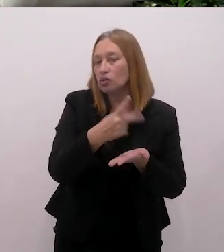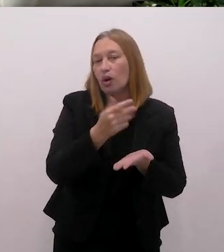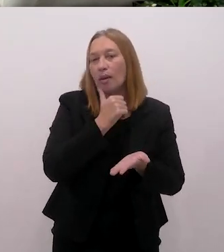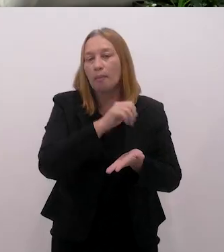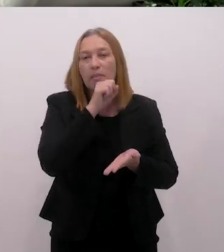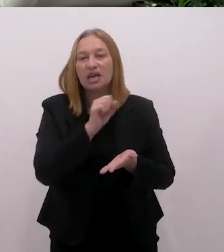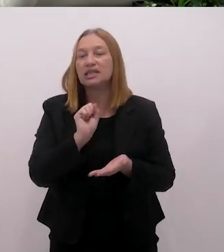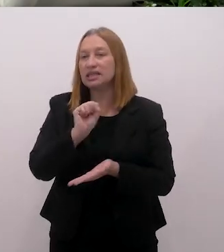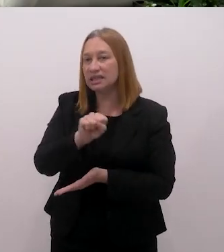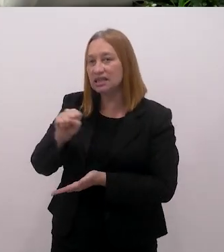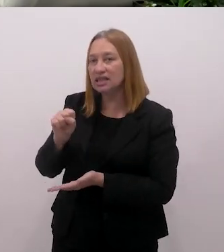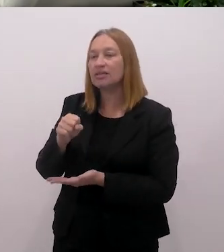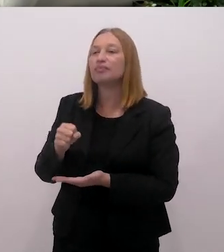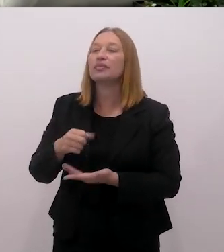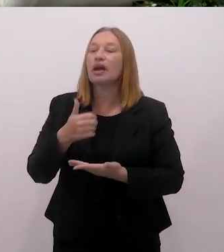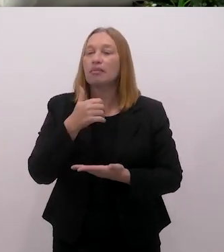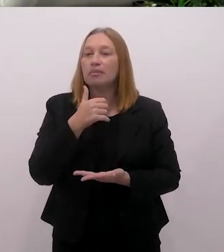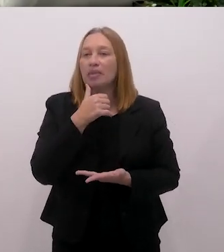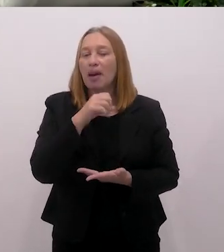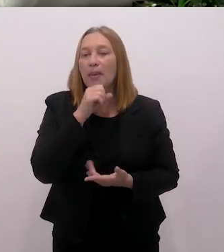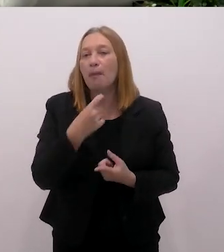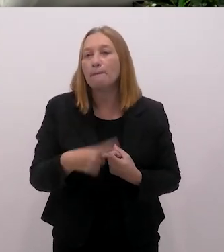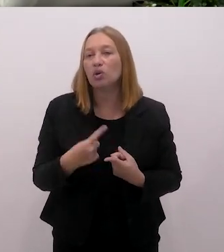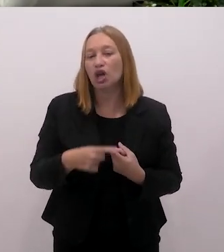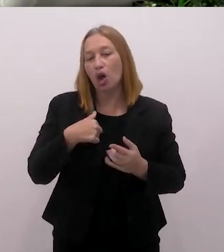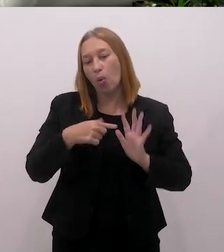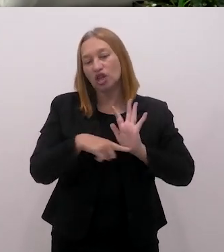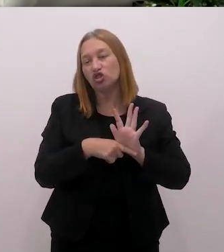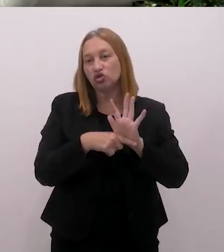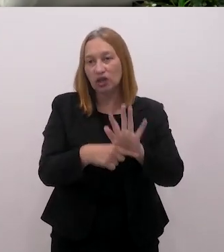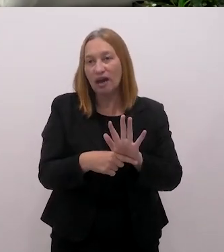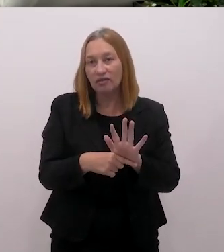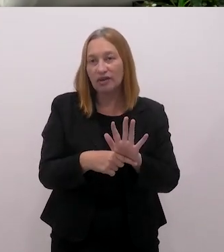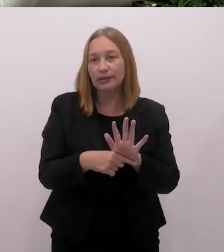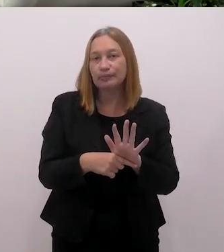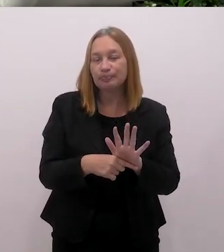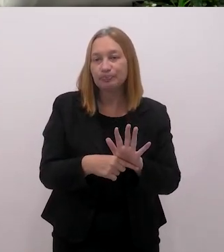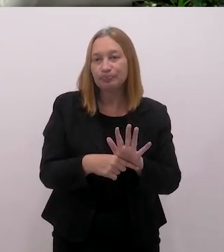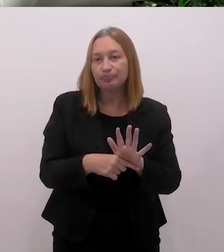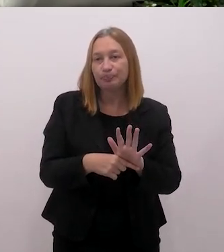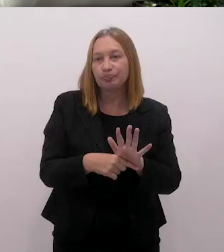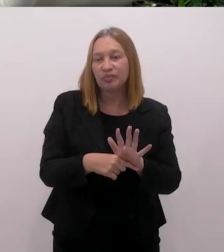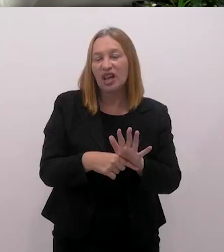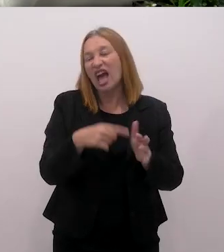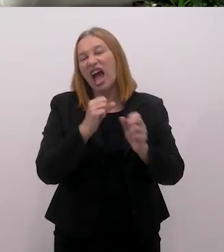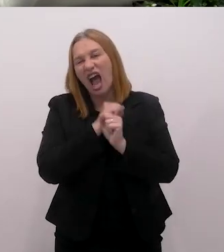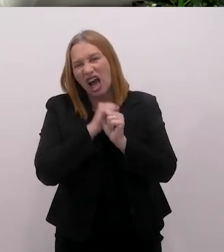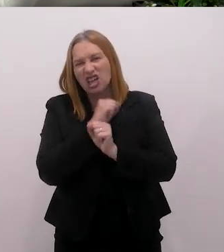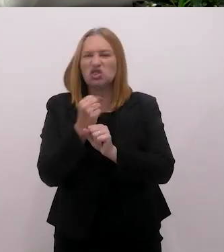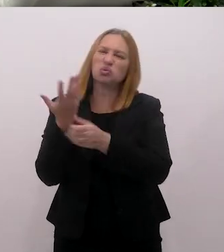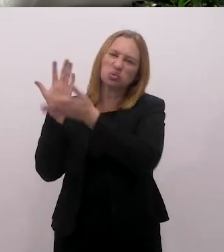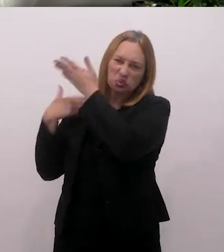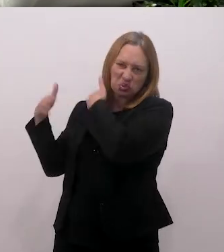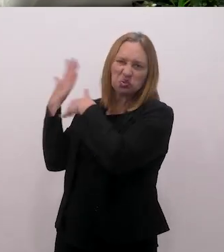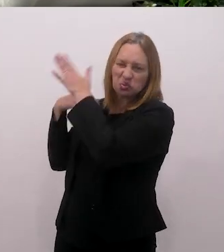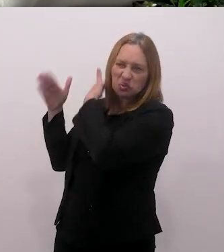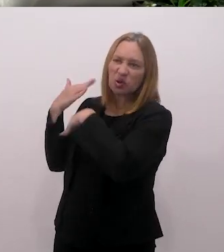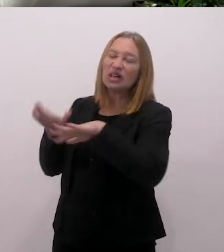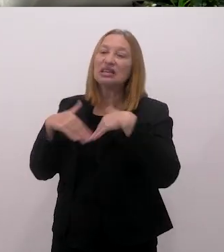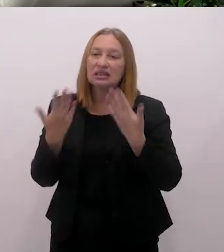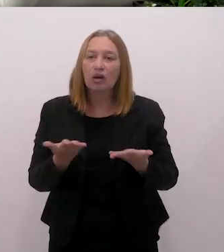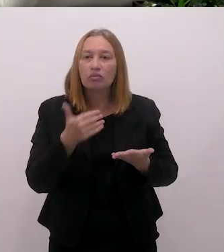ela, pequena? Como é que foi? Começou por ela, porque eu ajudava ela há muito tempo atrás,